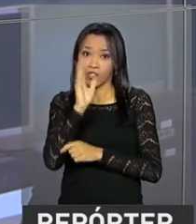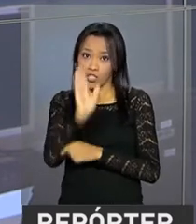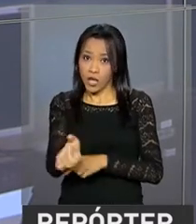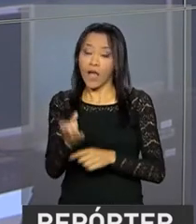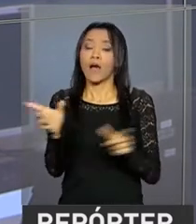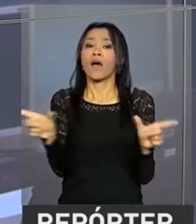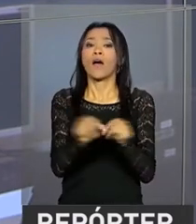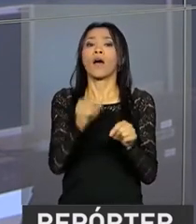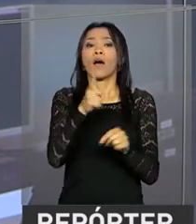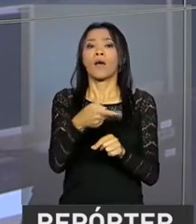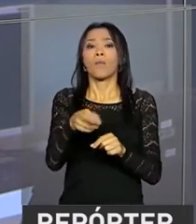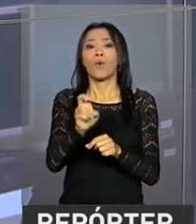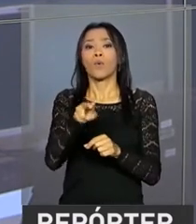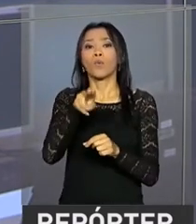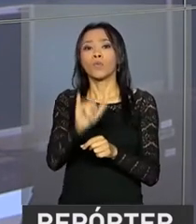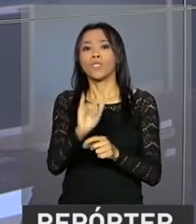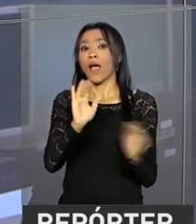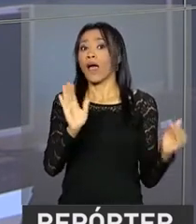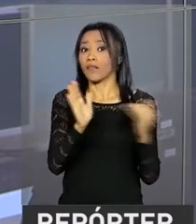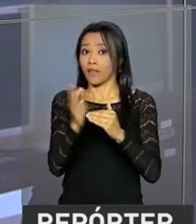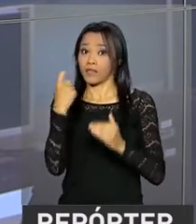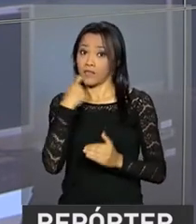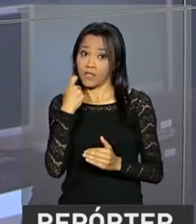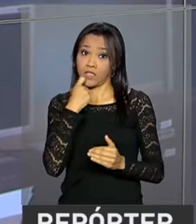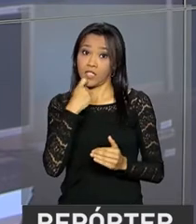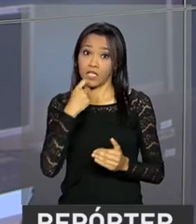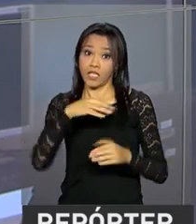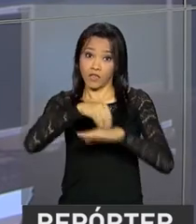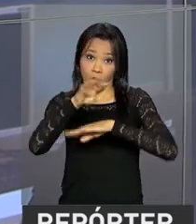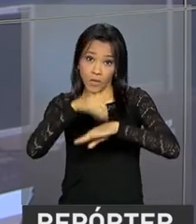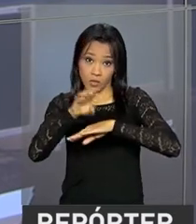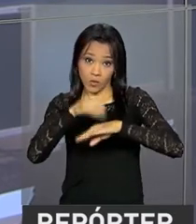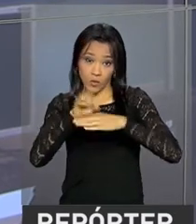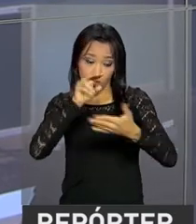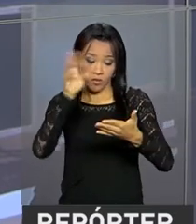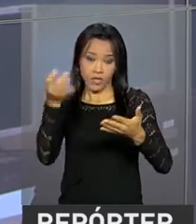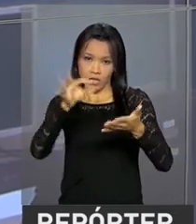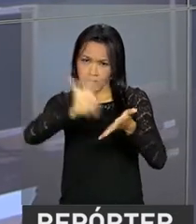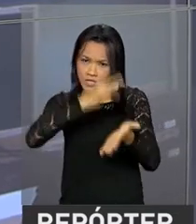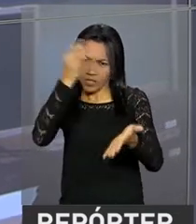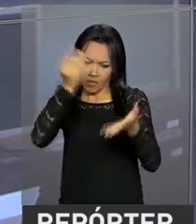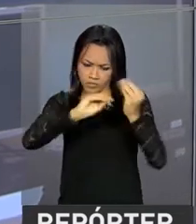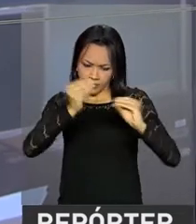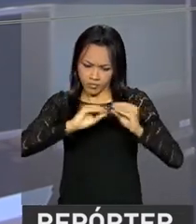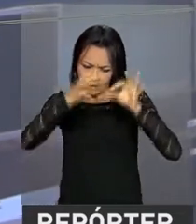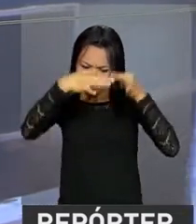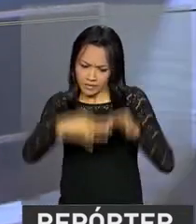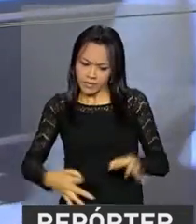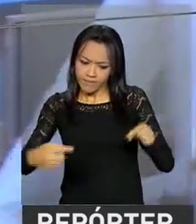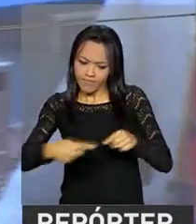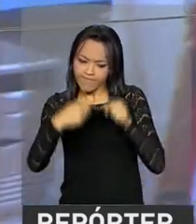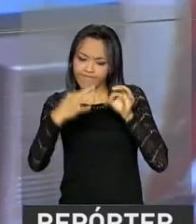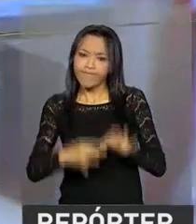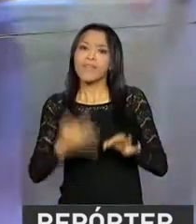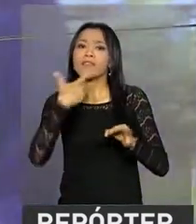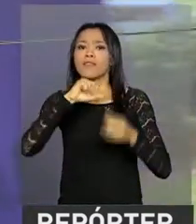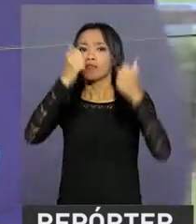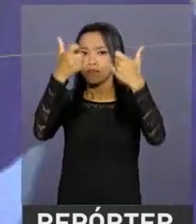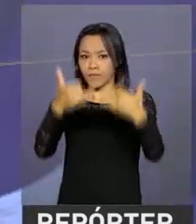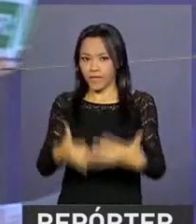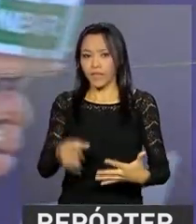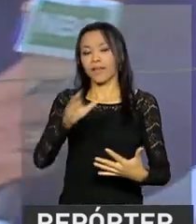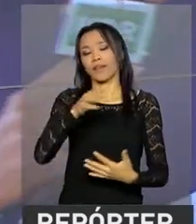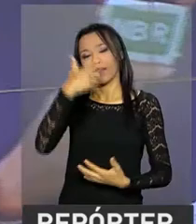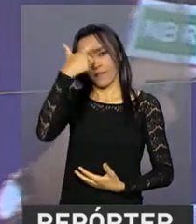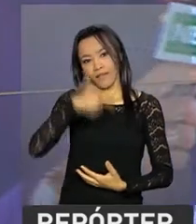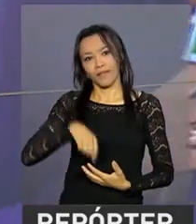tem até a próxima sexta-feira para comprovar as informações prestadas na hora da inscrição. Quem explica ao vivo para a gente é a repórter Mara